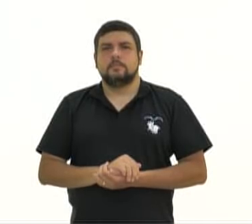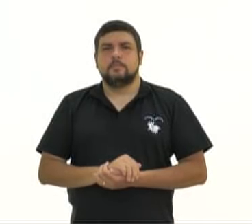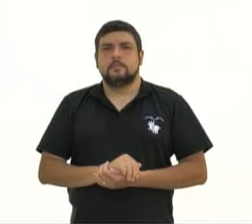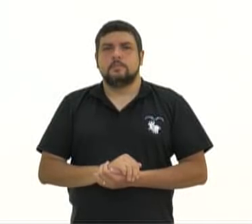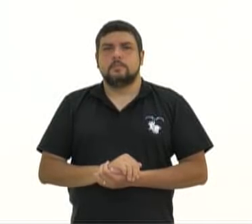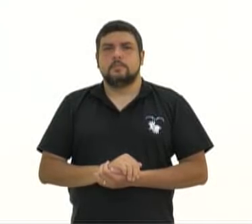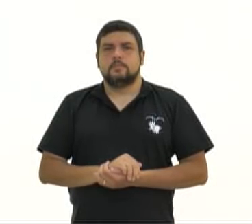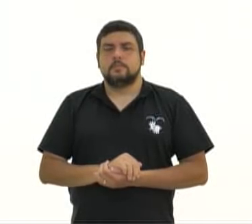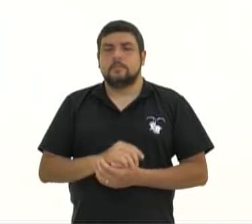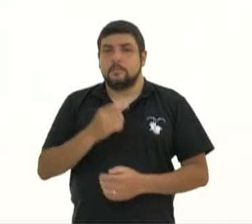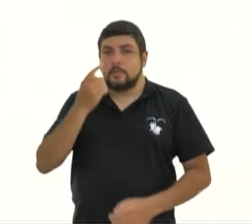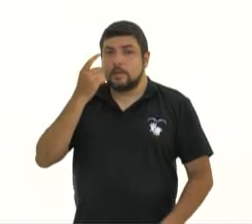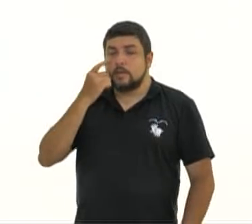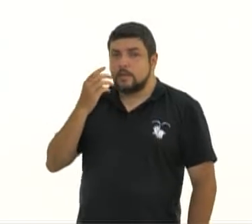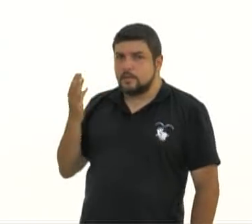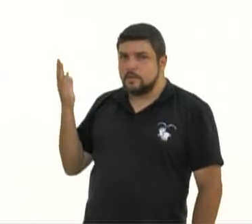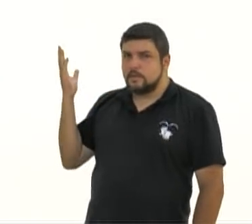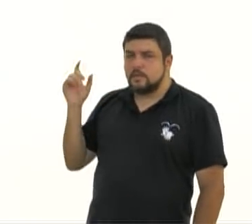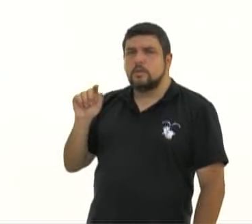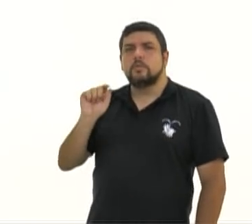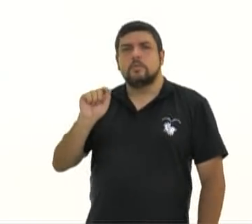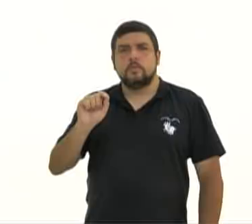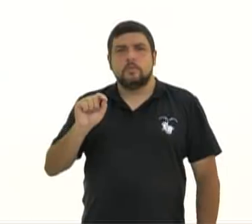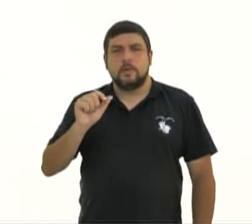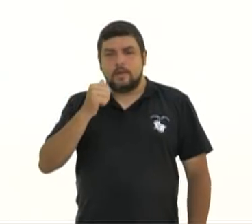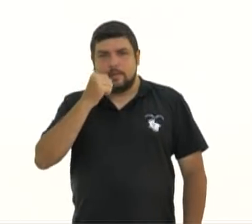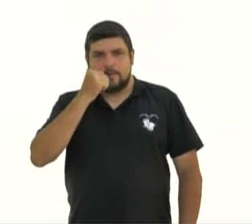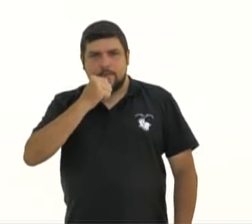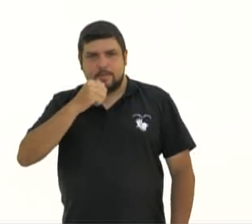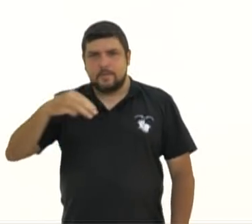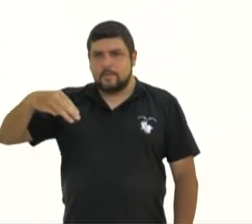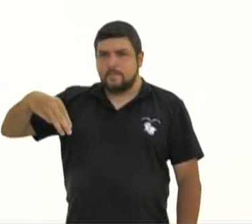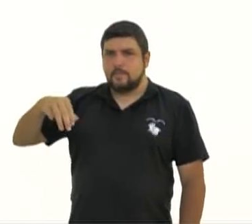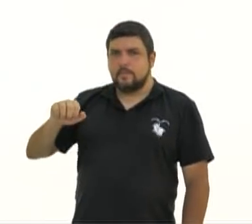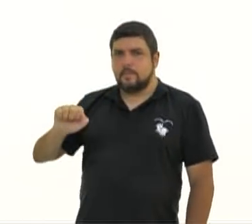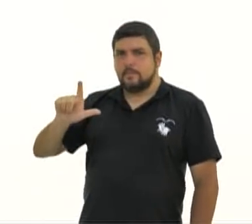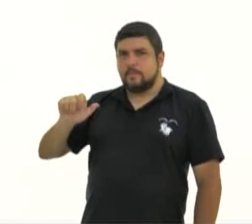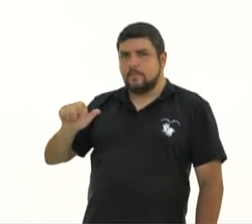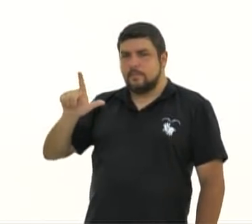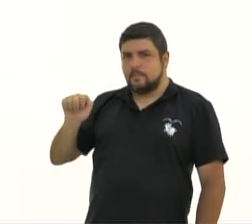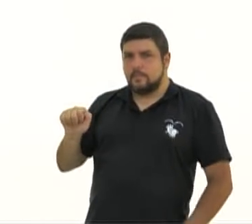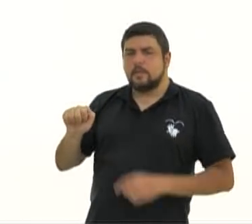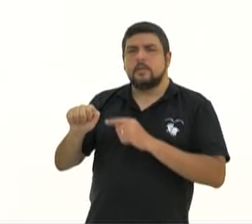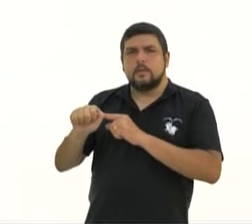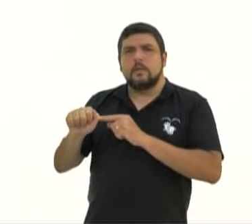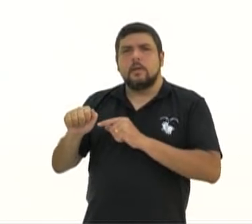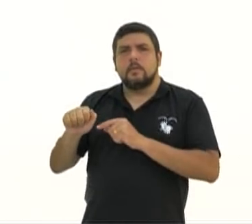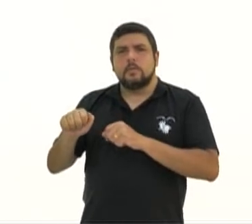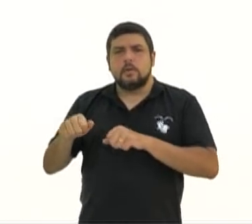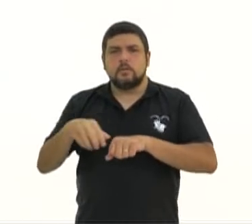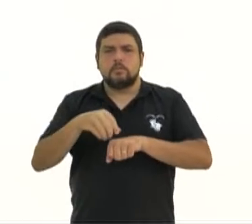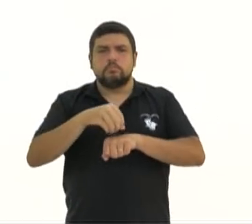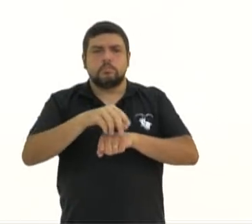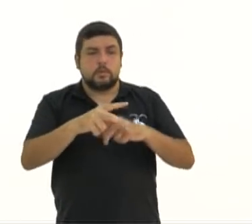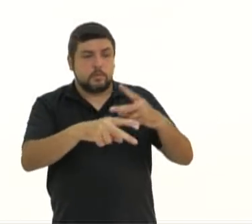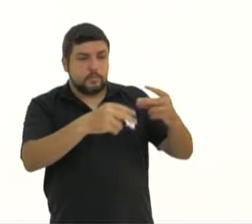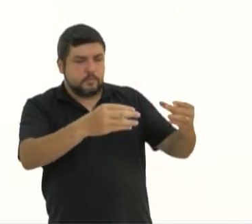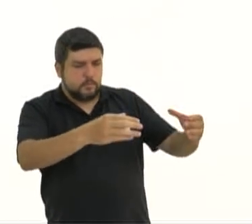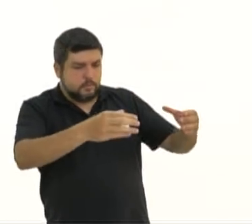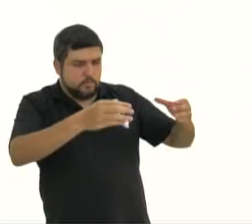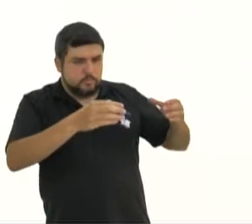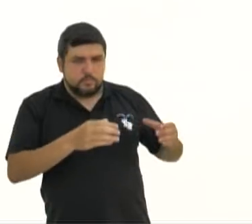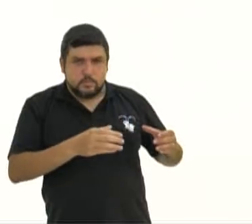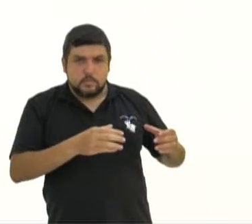garotas? O que as garotas não podem que ela luta então? For education, para as garotas ter